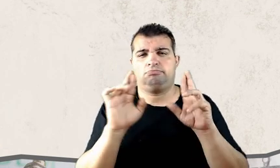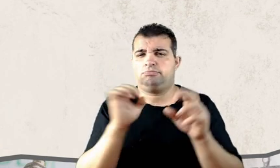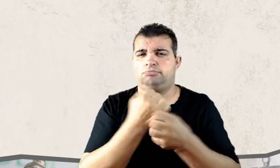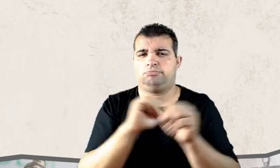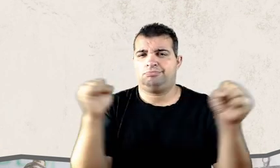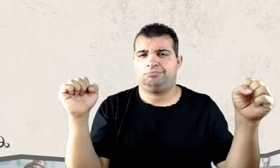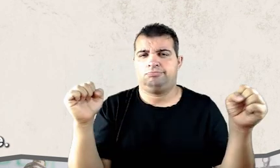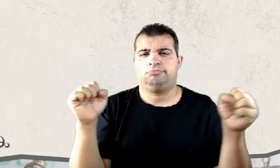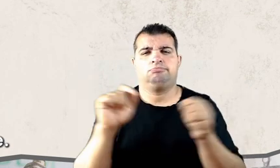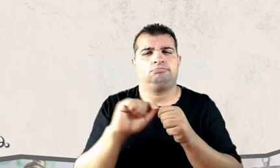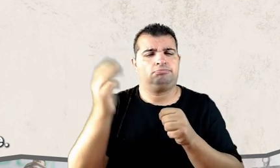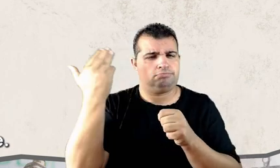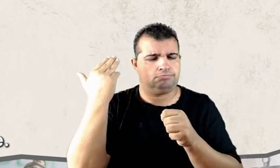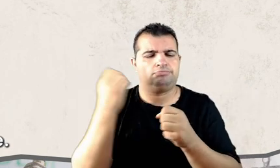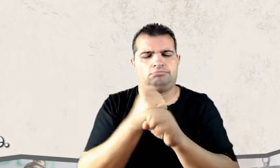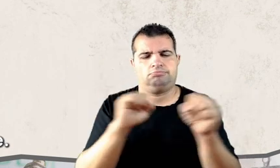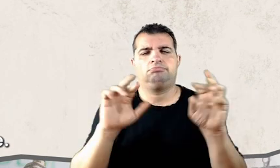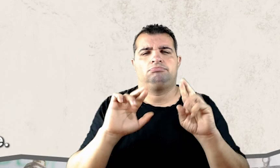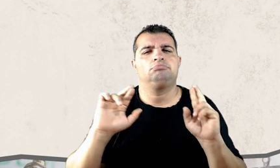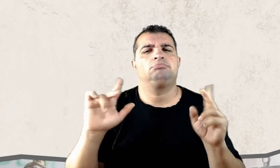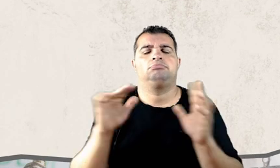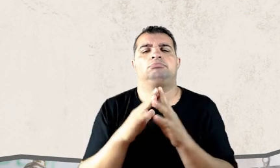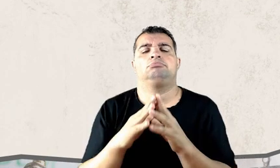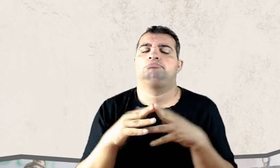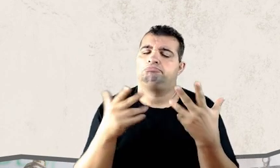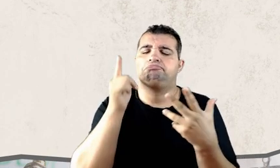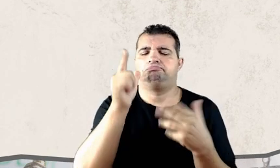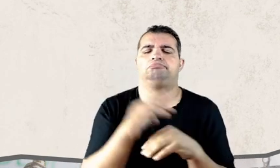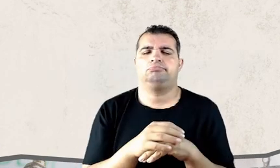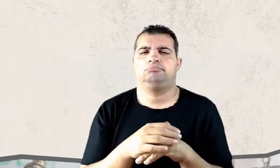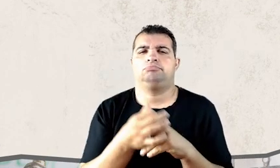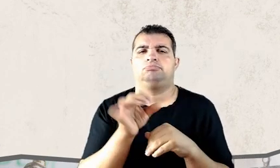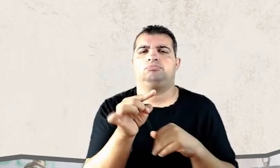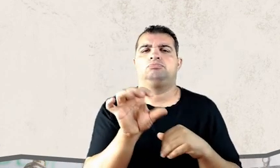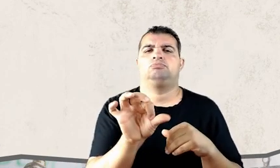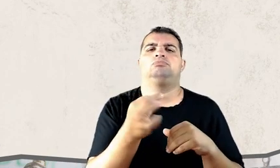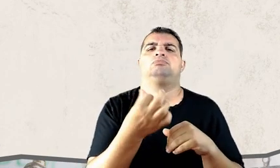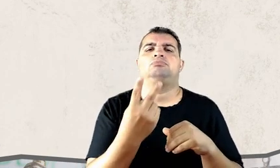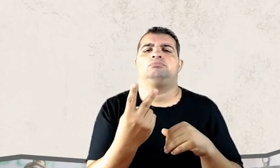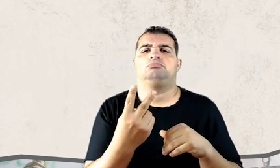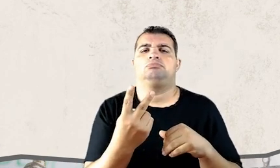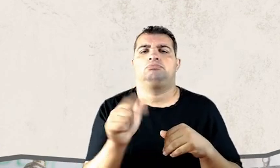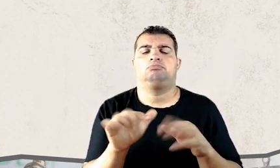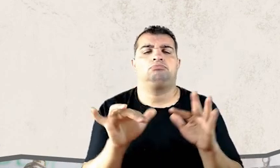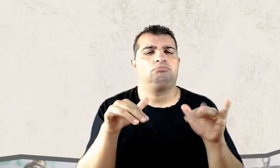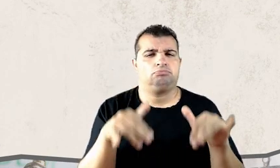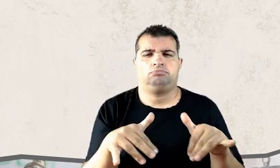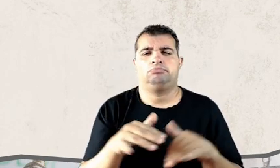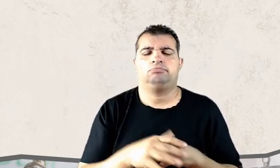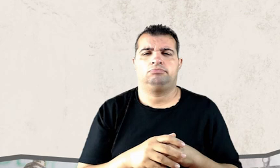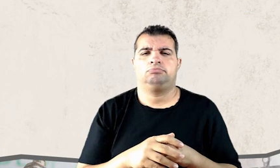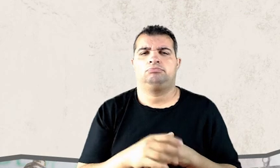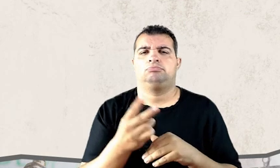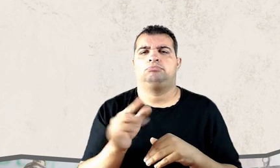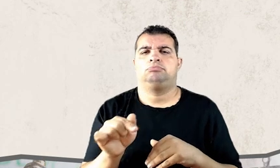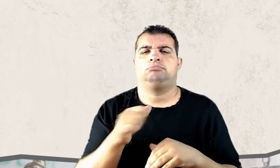uma diferença enorme. Fazia uma diferença enorme. Então, deu certo. 62... foi assinada a